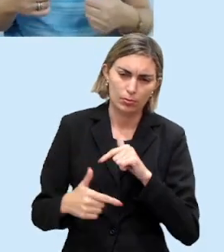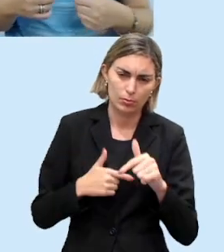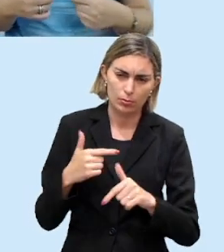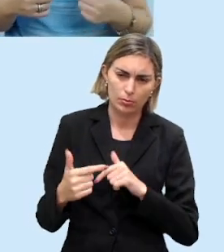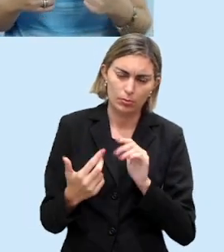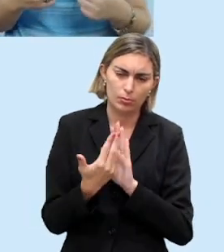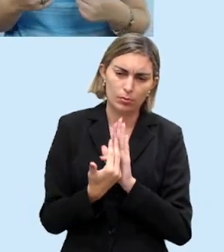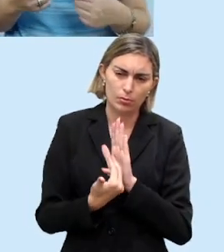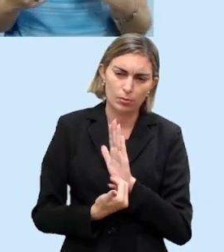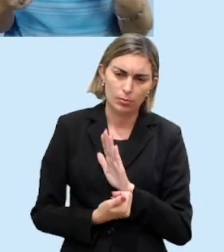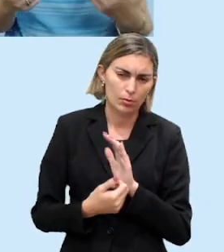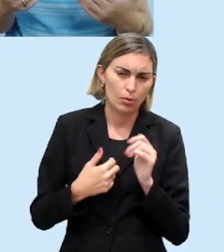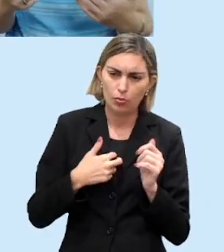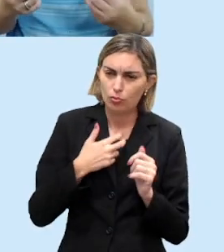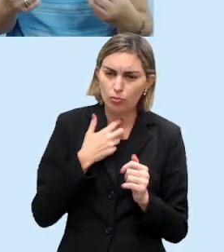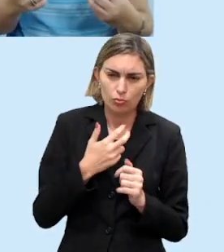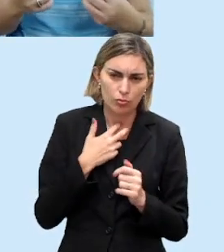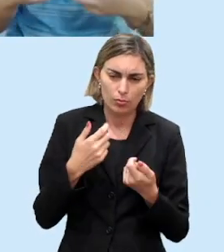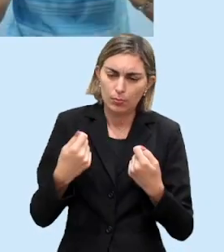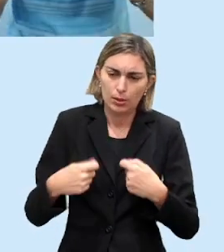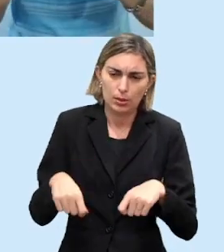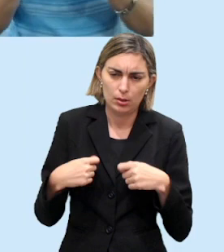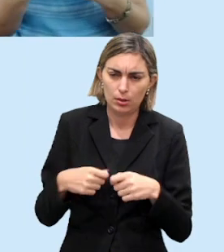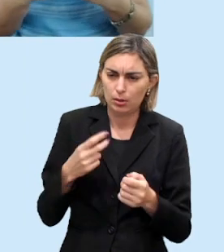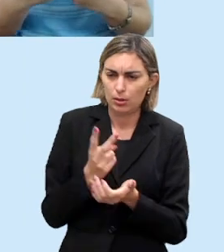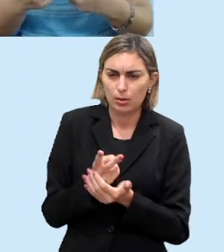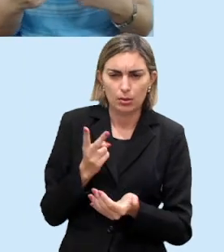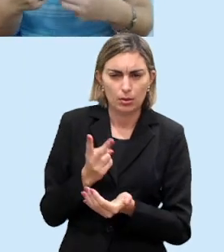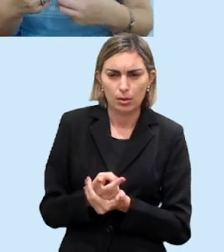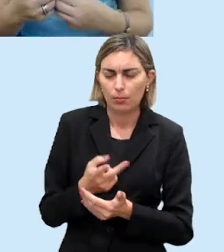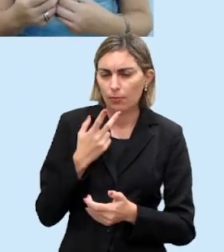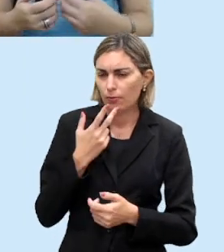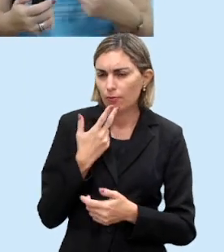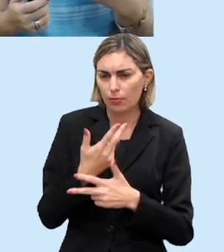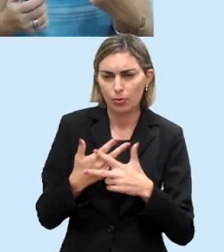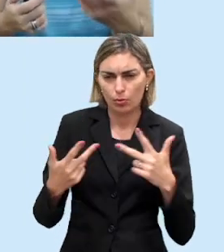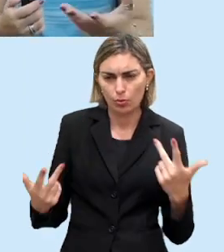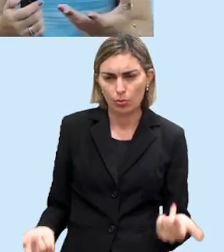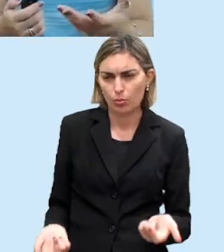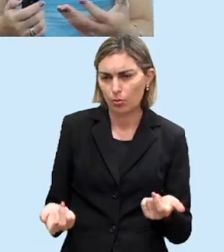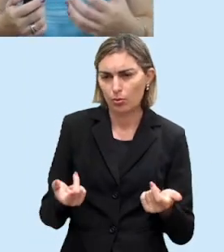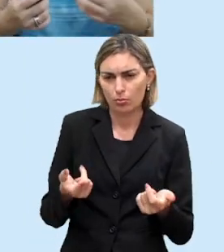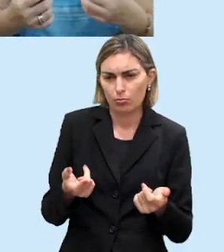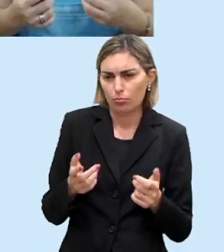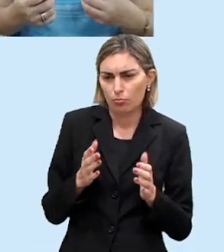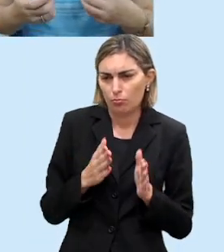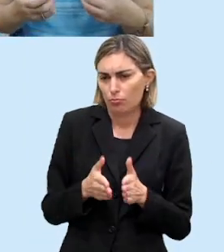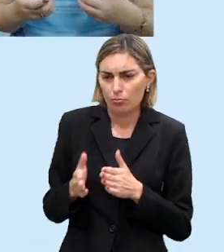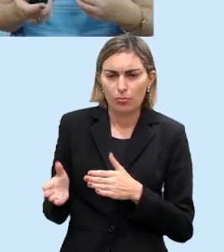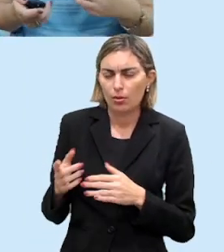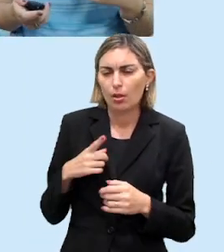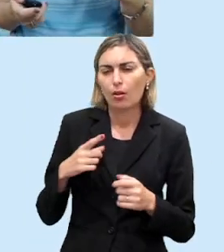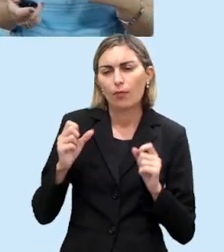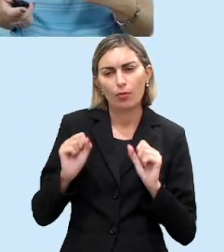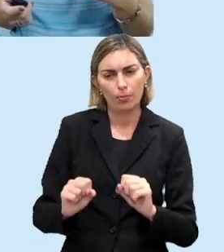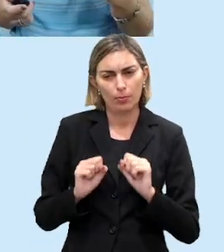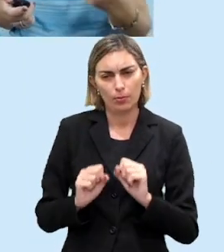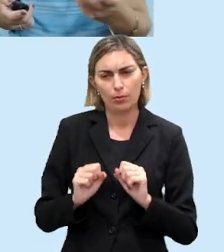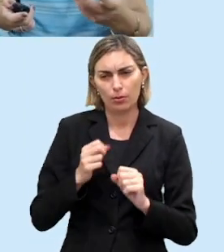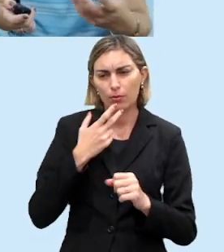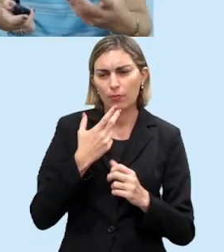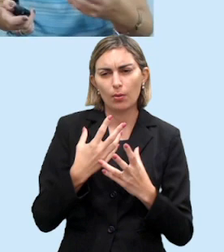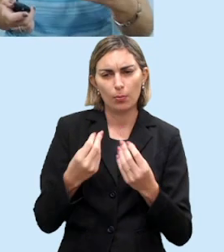né? Porque eu não vou precisar sempre dizer as coisas de forma tão literal, não é? Eu vou poder dizer